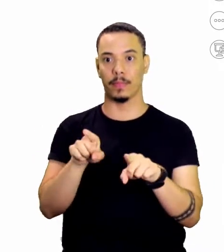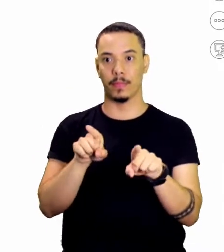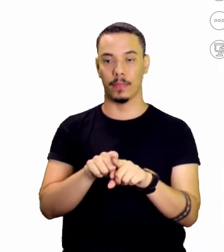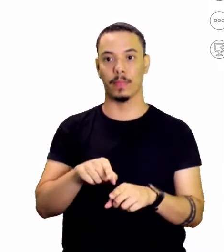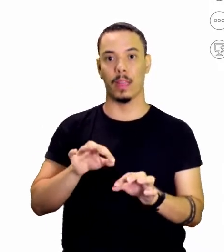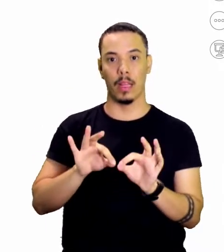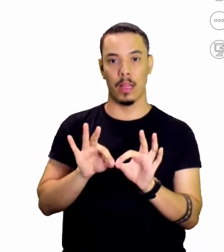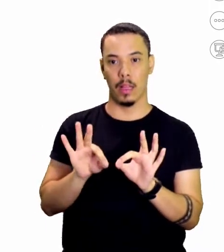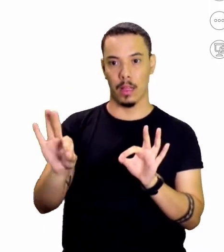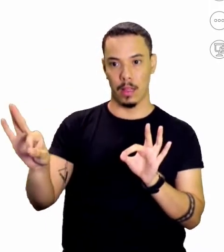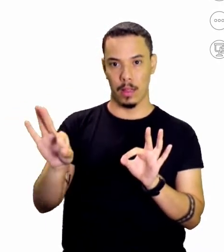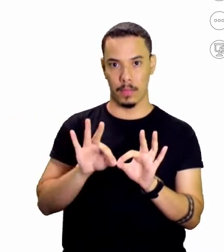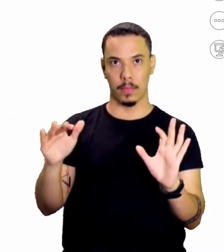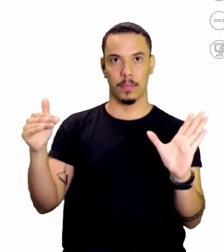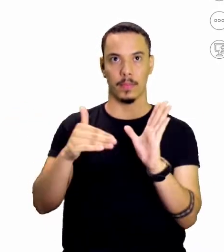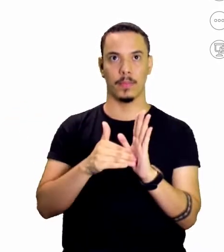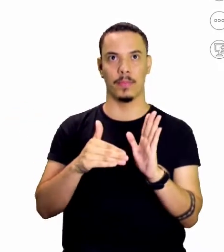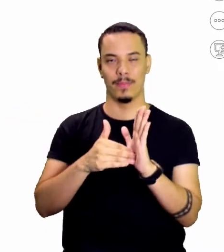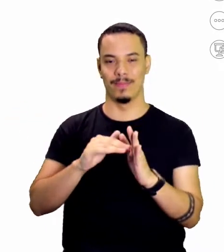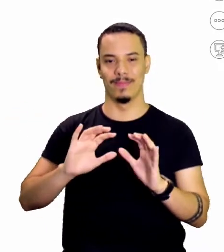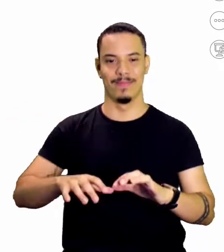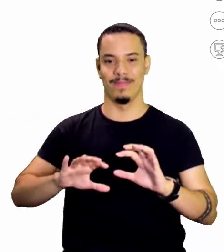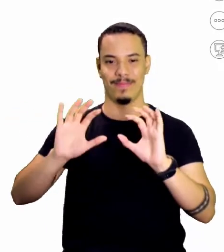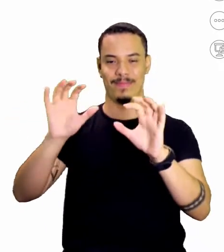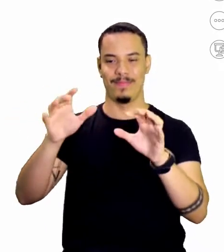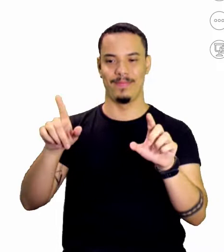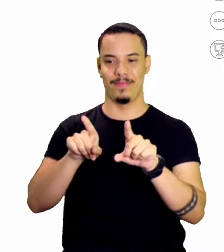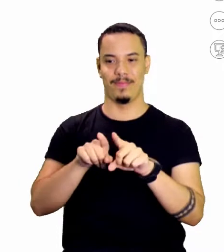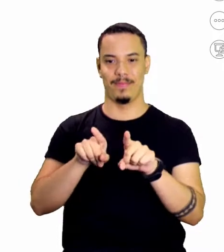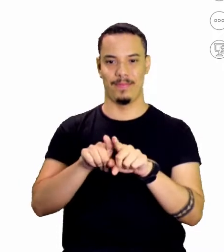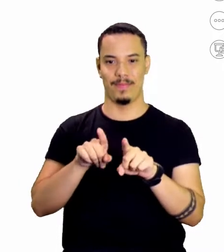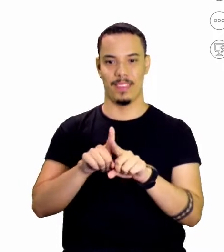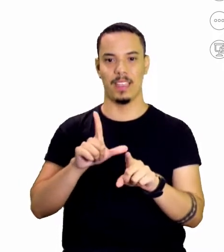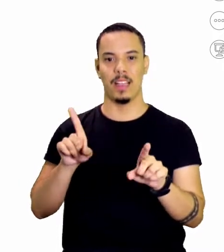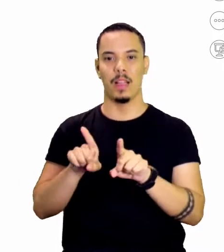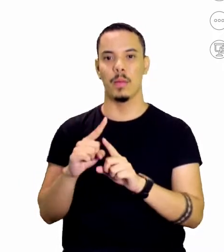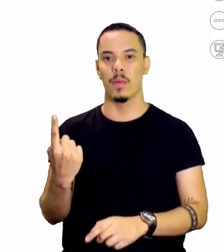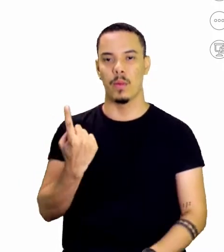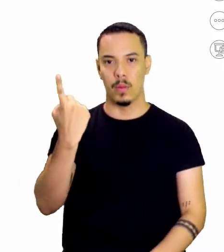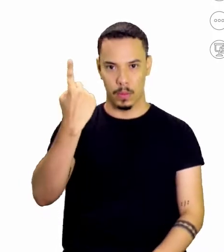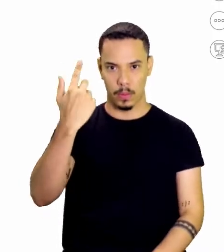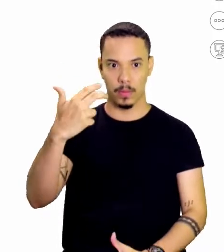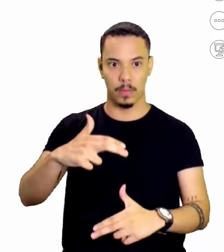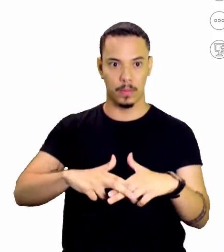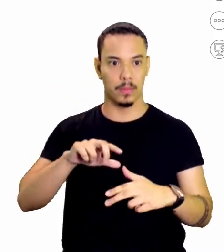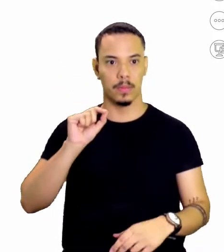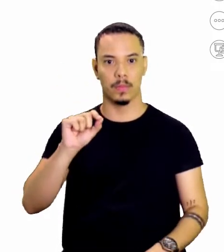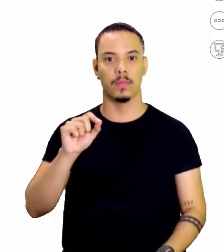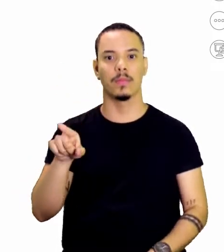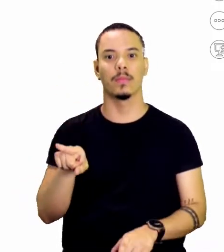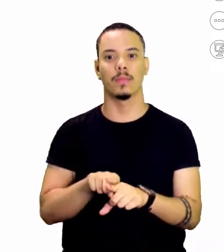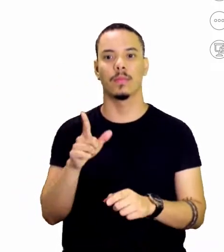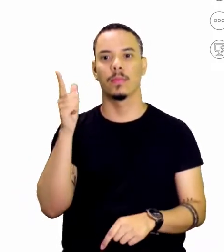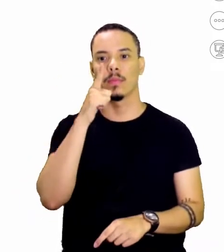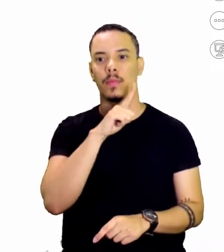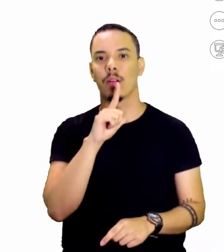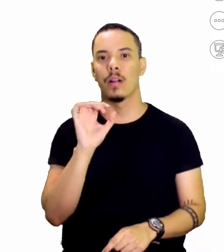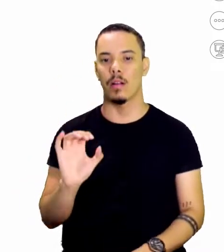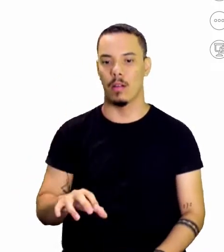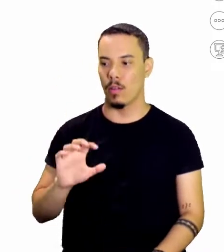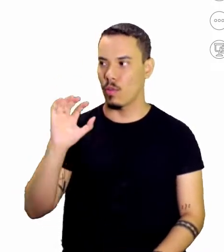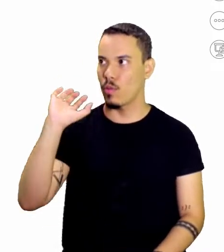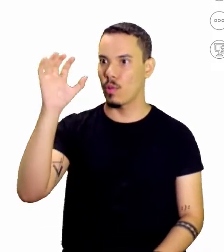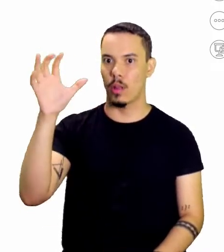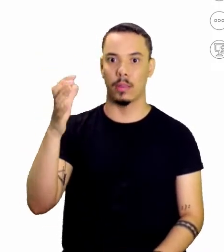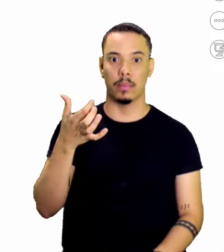até a parte ali da sexta certo e ele é altura assim é considerada Então ela saiu dali até ali e foi lançada